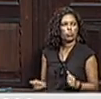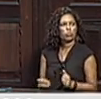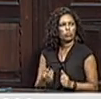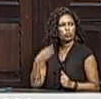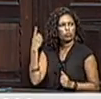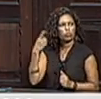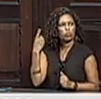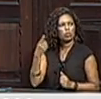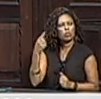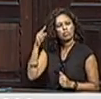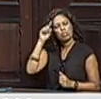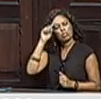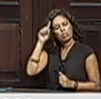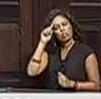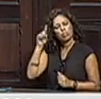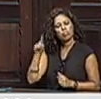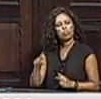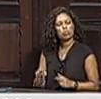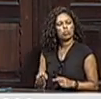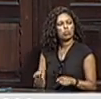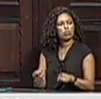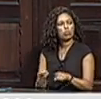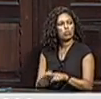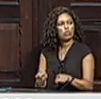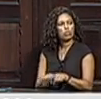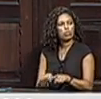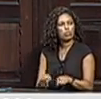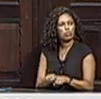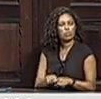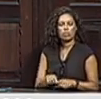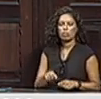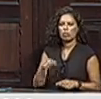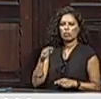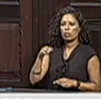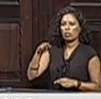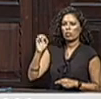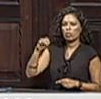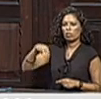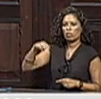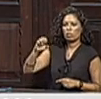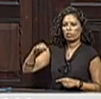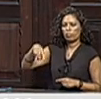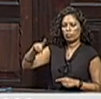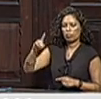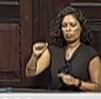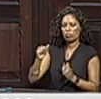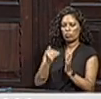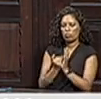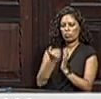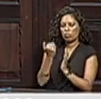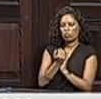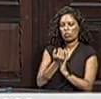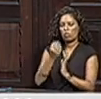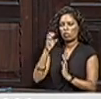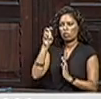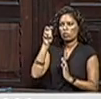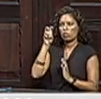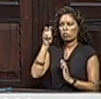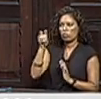deputados também fizeram essa emenda de 5 pontos percentuais. Então, eu acho que há